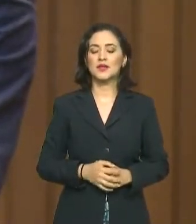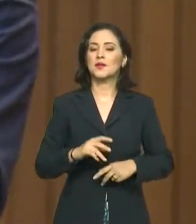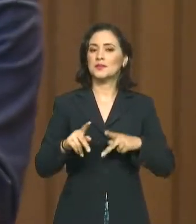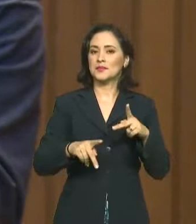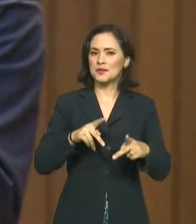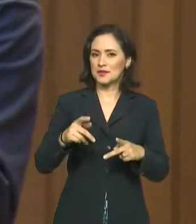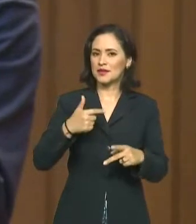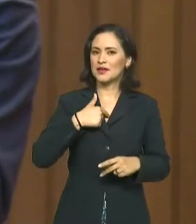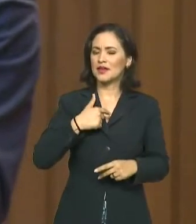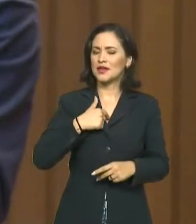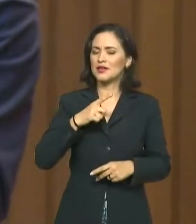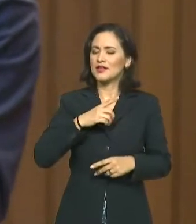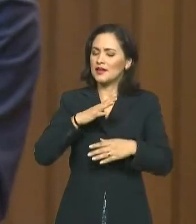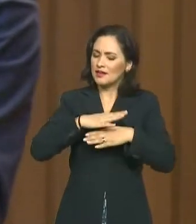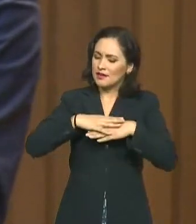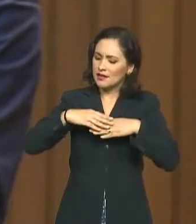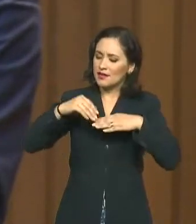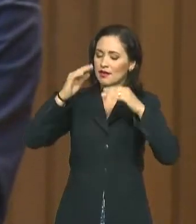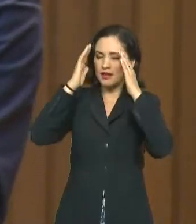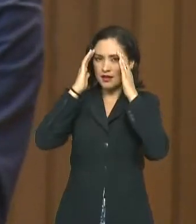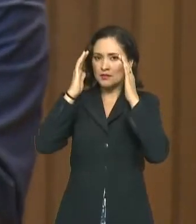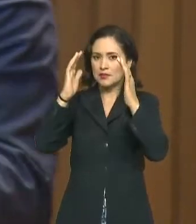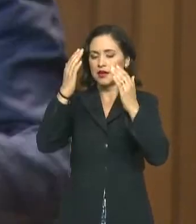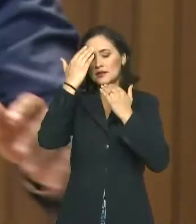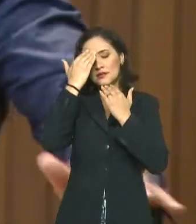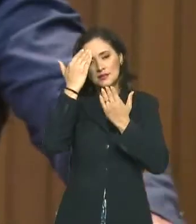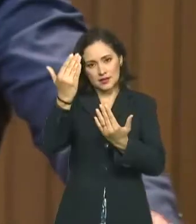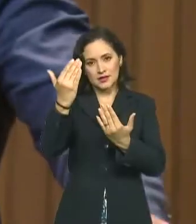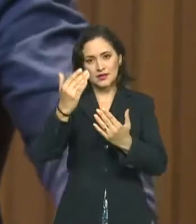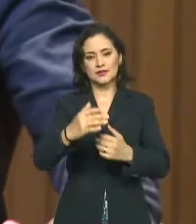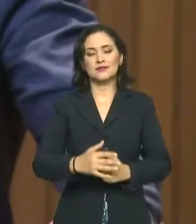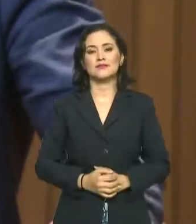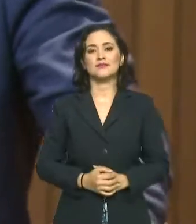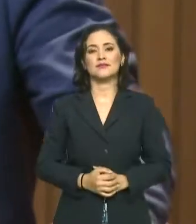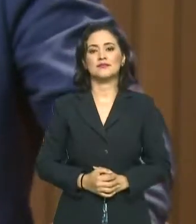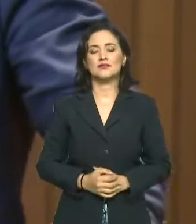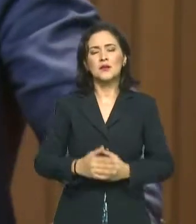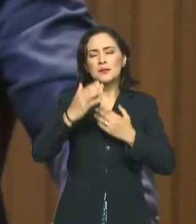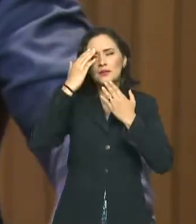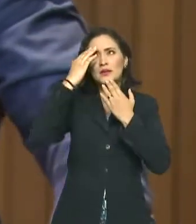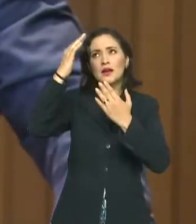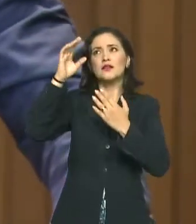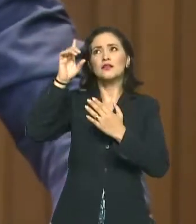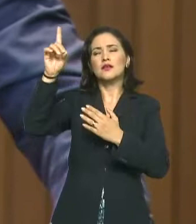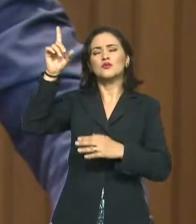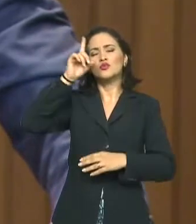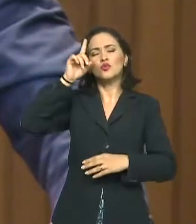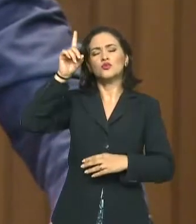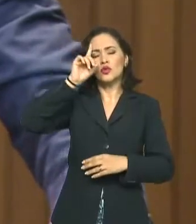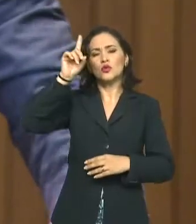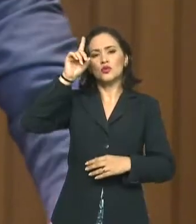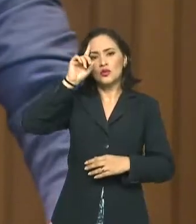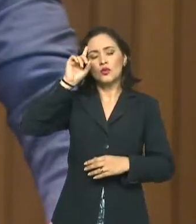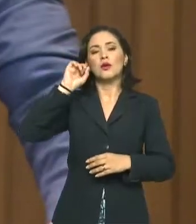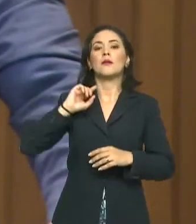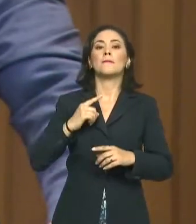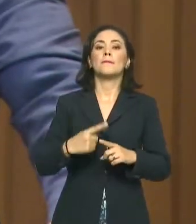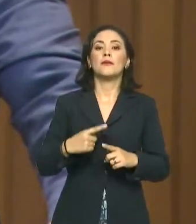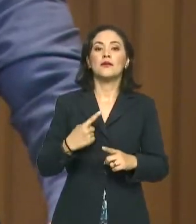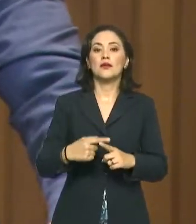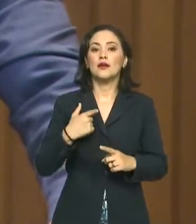carinho, respeito e gratidão. Agradeço todos os dias a Deus a oportunidade de representar o povo do